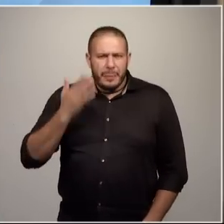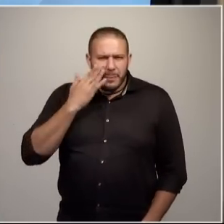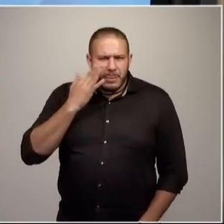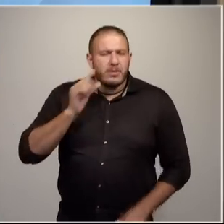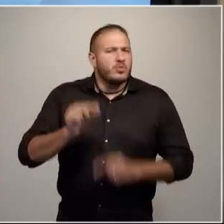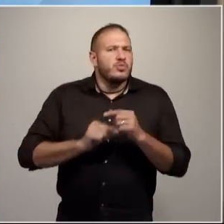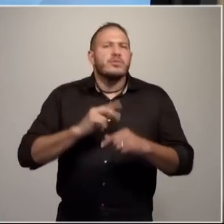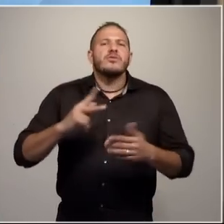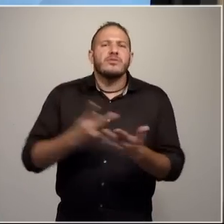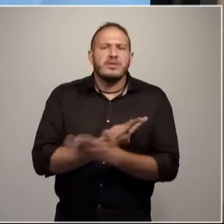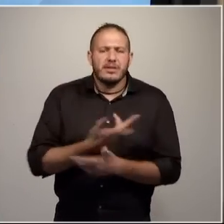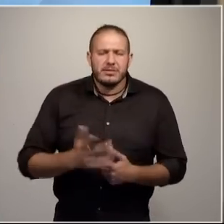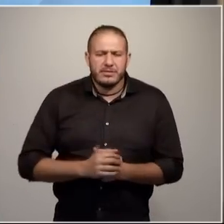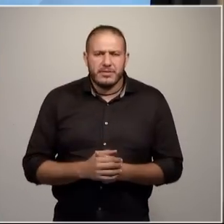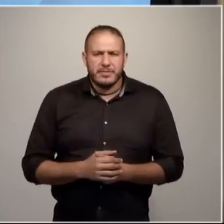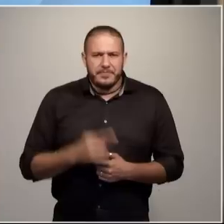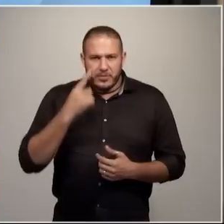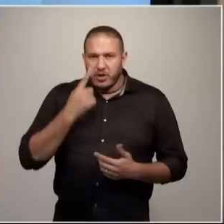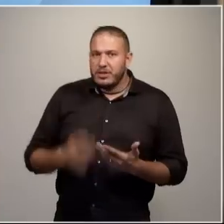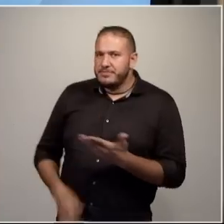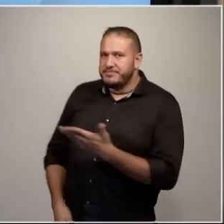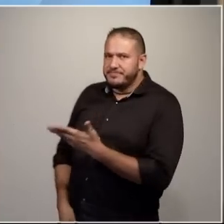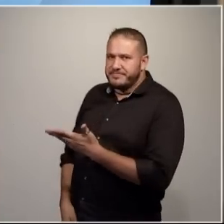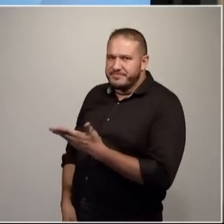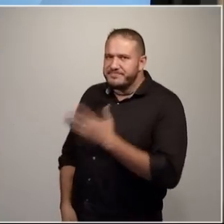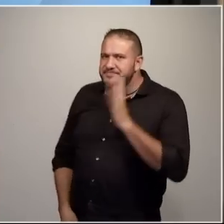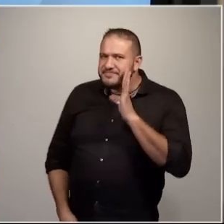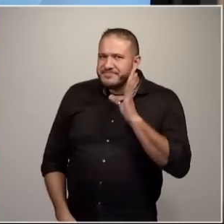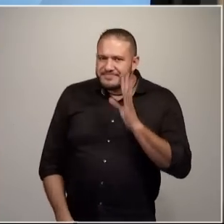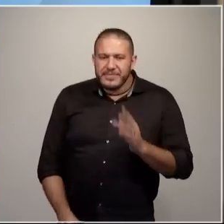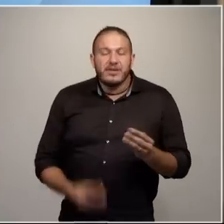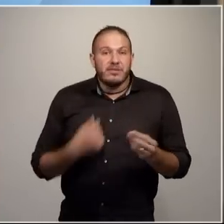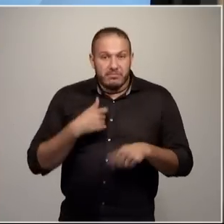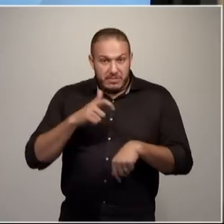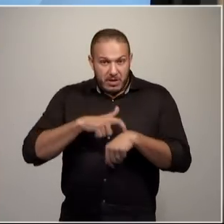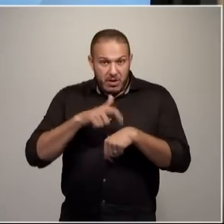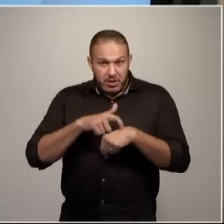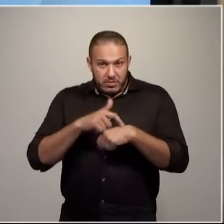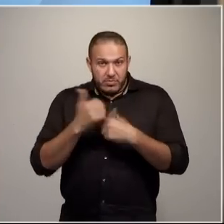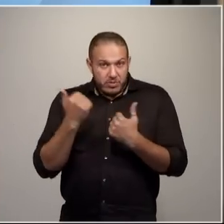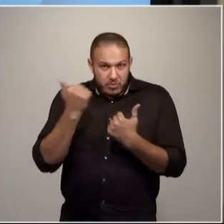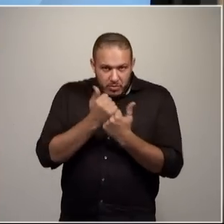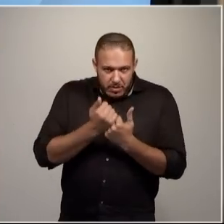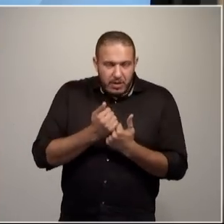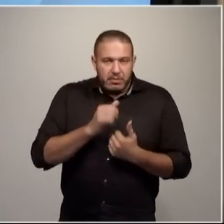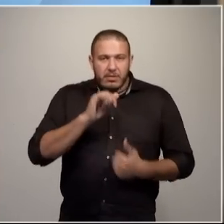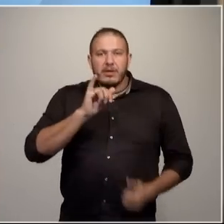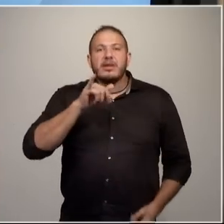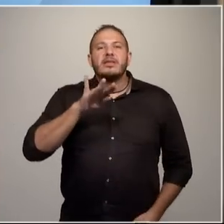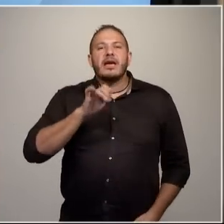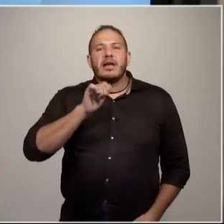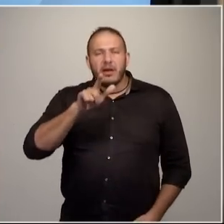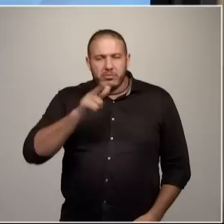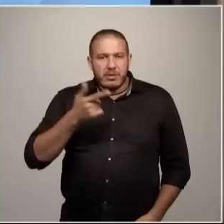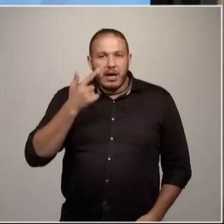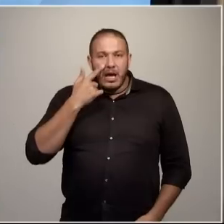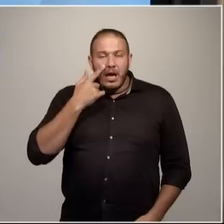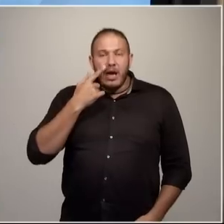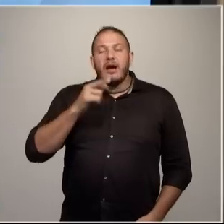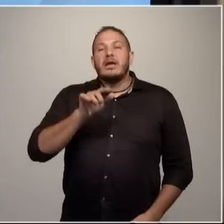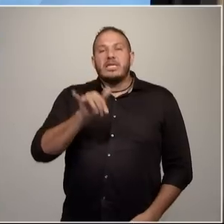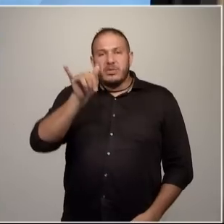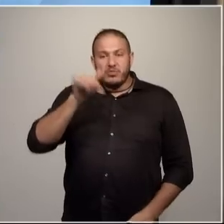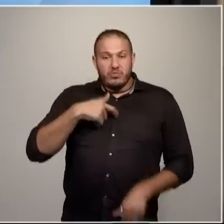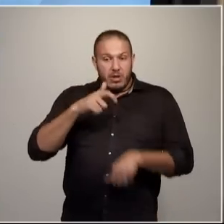acontece? Olha aqui, que legal. A hora que eu substituir, eu fiz a integral em y, hein? A hora que eu substituir o